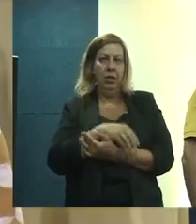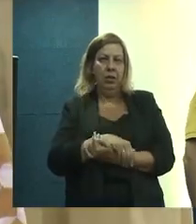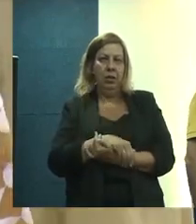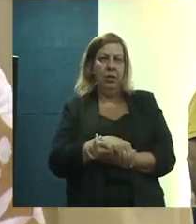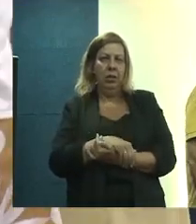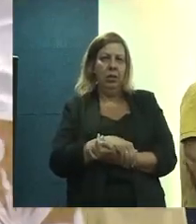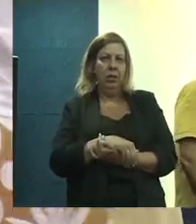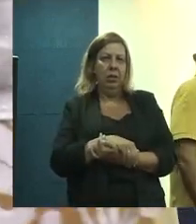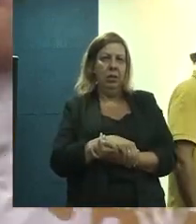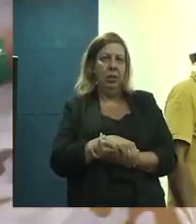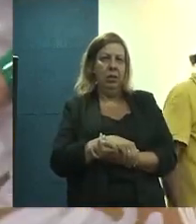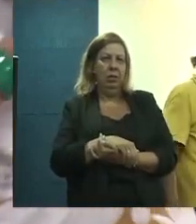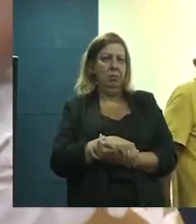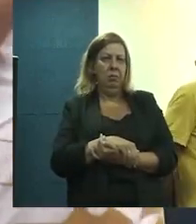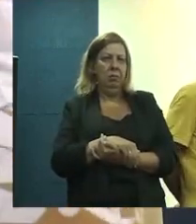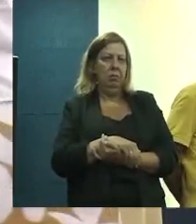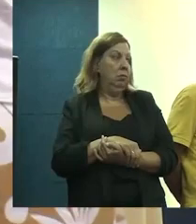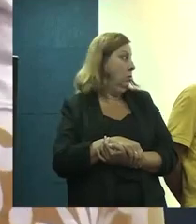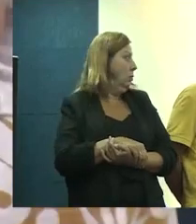Obrigado.